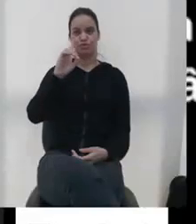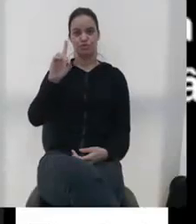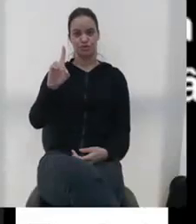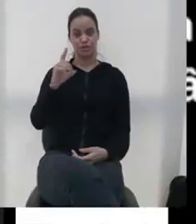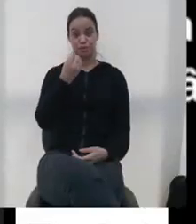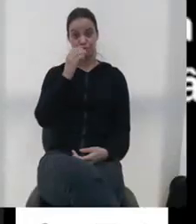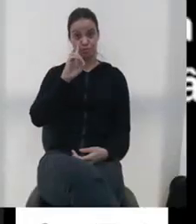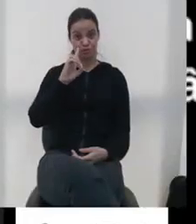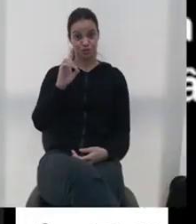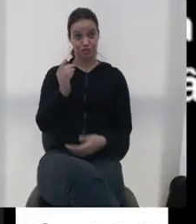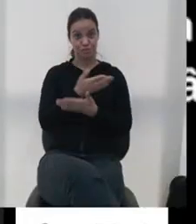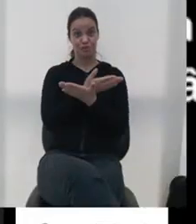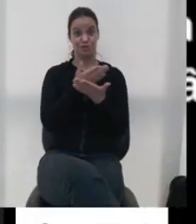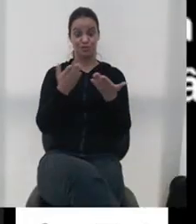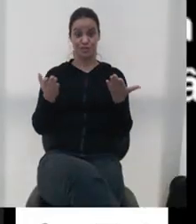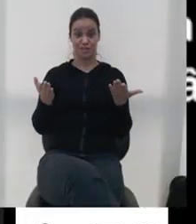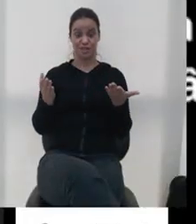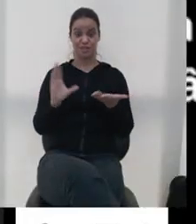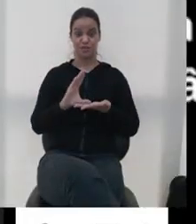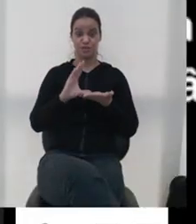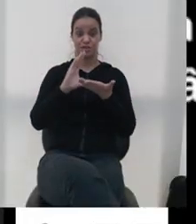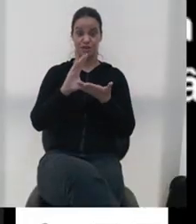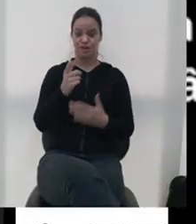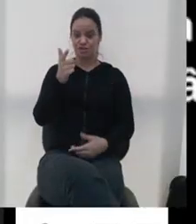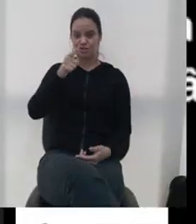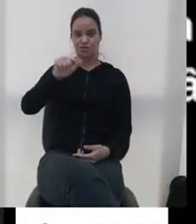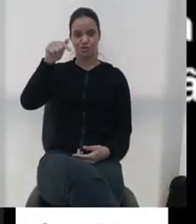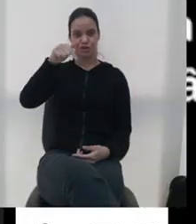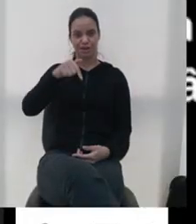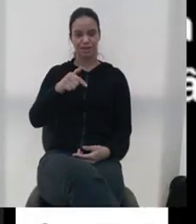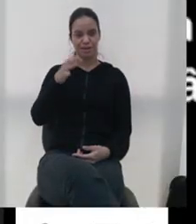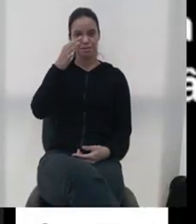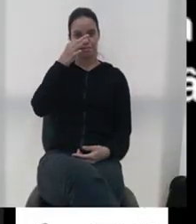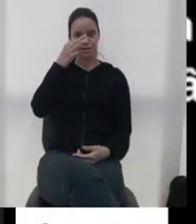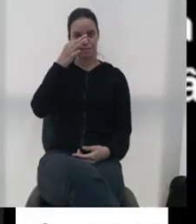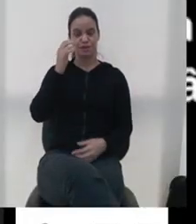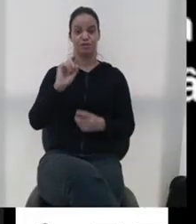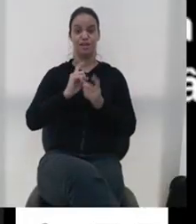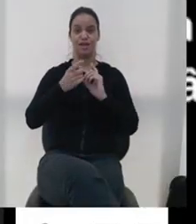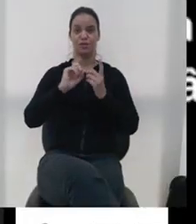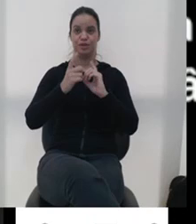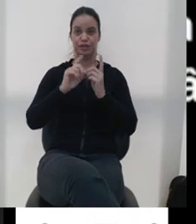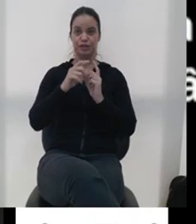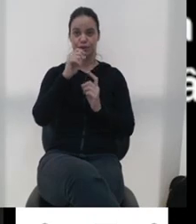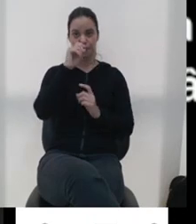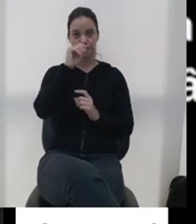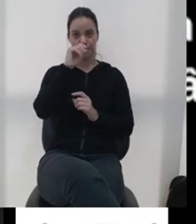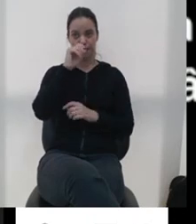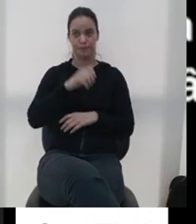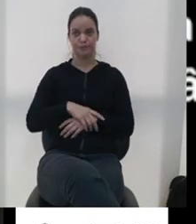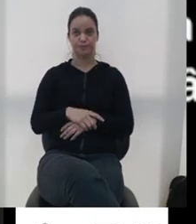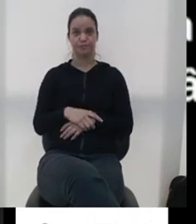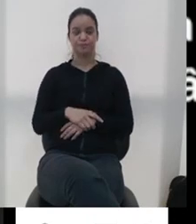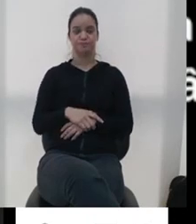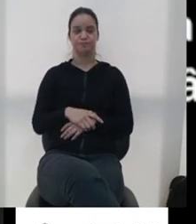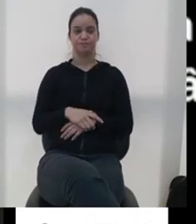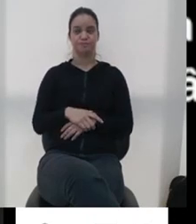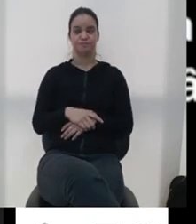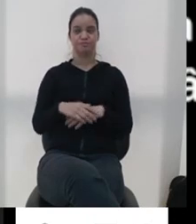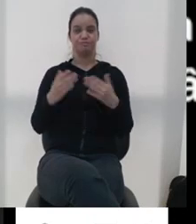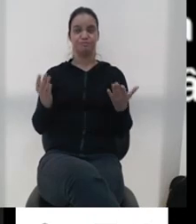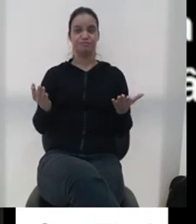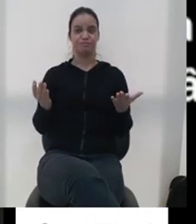senhores conselheiros. Mais uma vez aqui presente na reunião de conselhos, é uma honra. É uma instituição que eu valorizo muito e